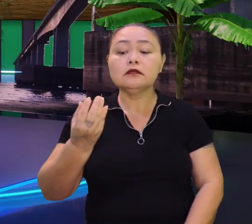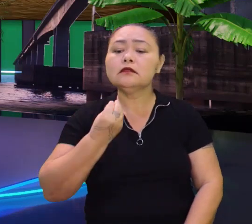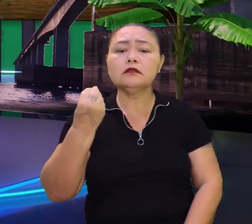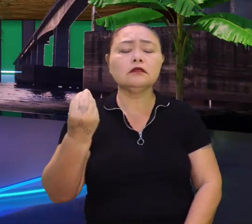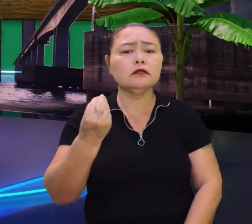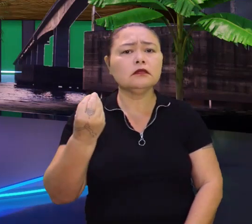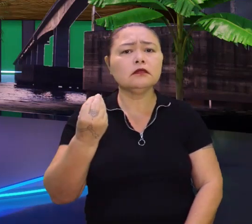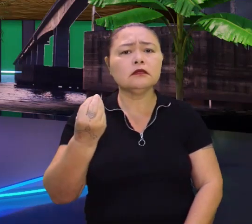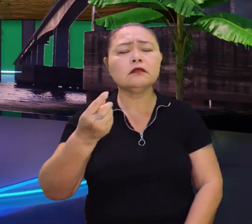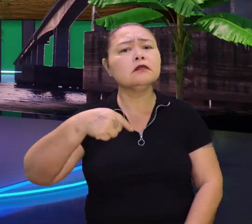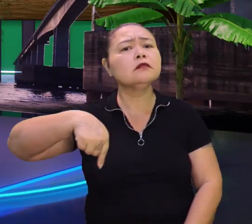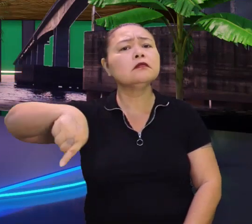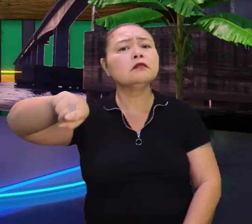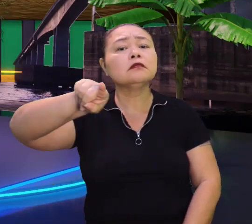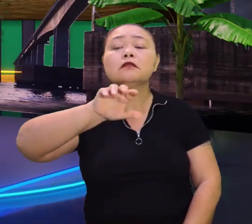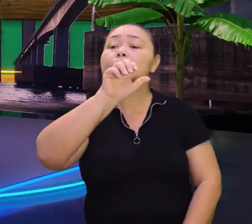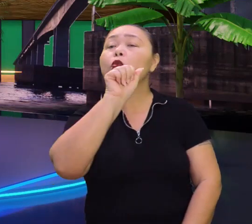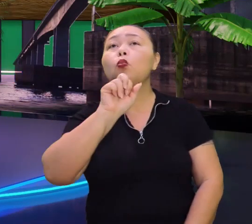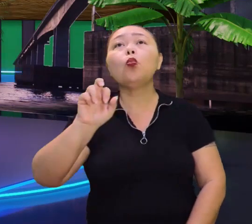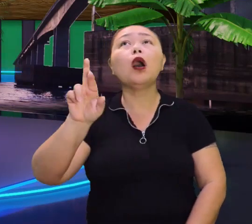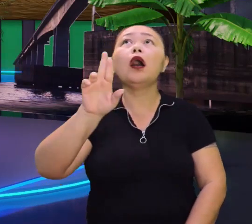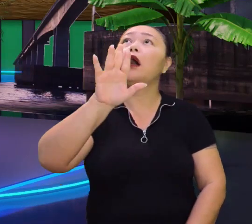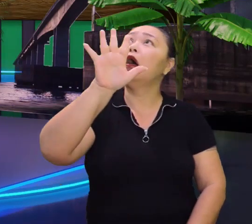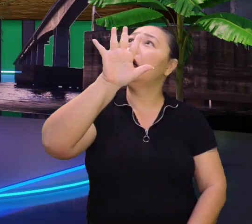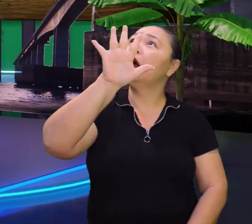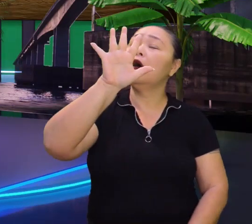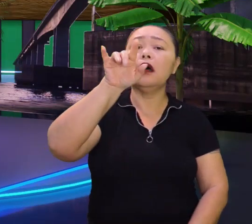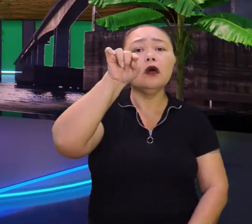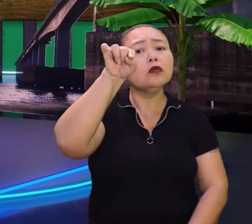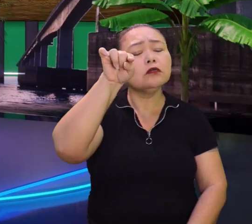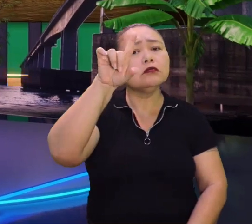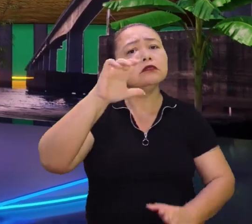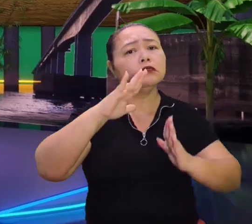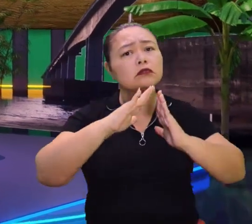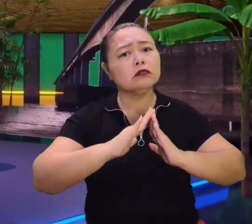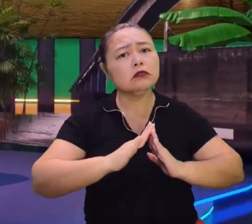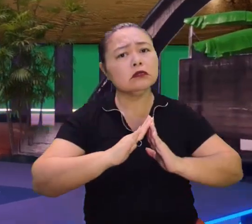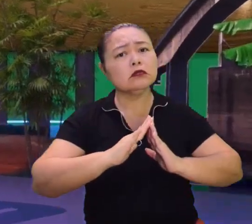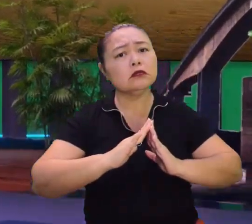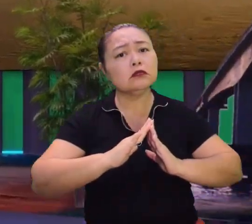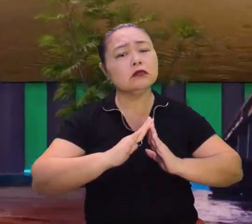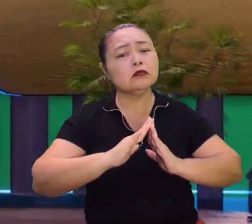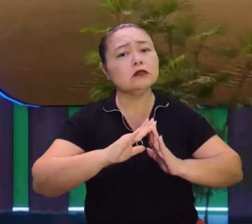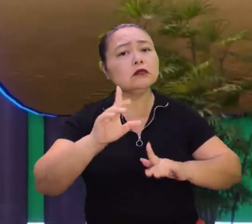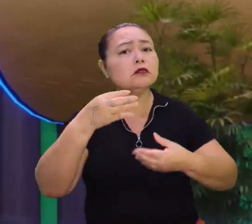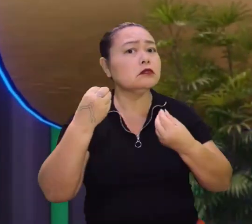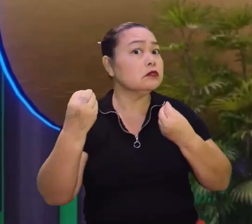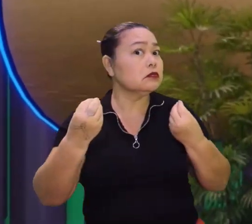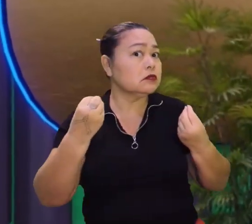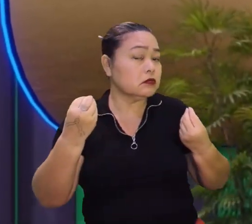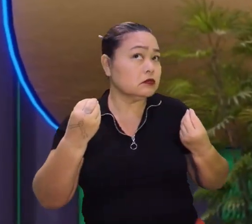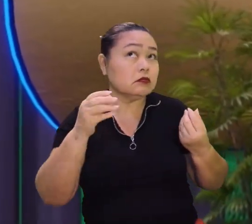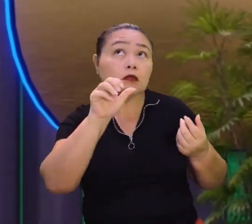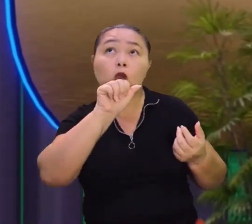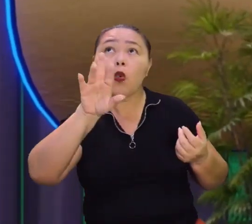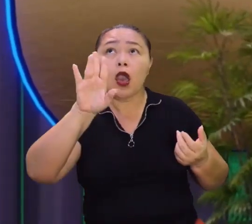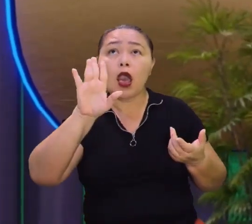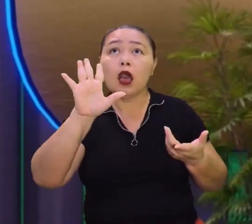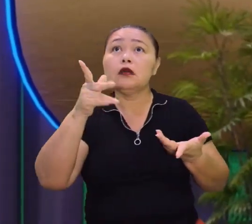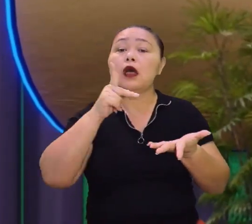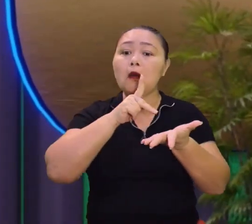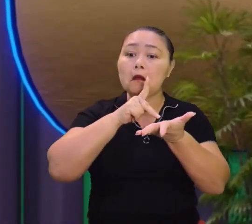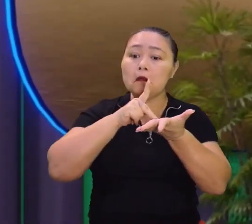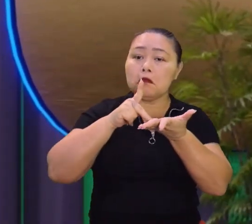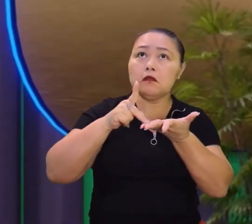é que está a questão do ar aí onde você mora? Será que está um ar puro?